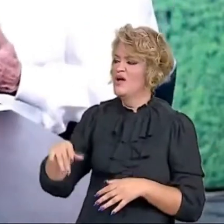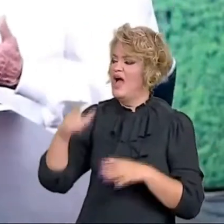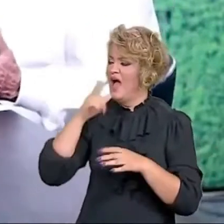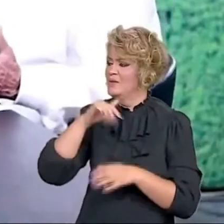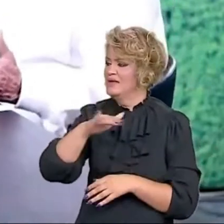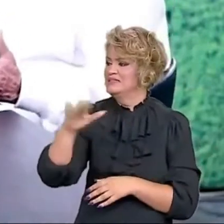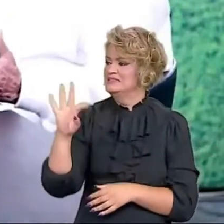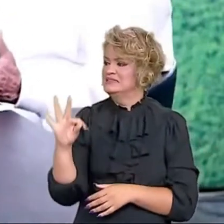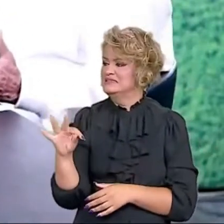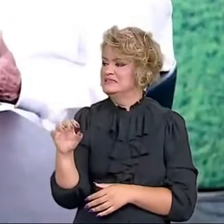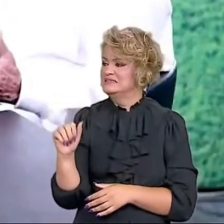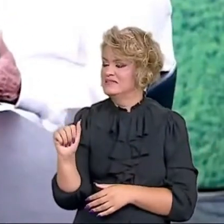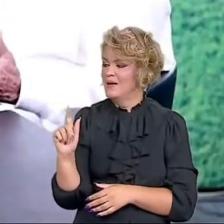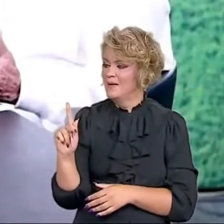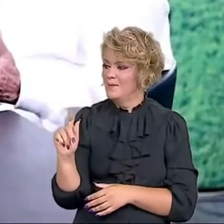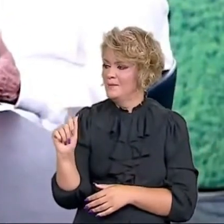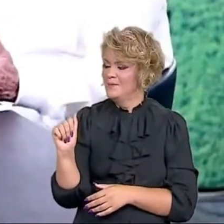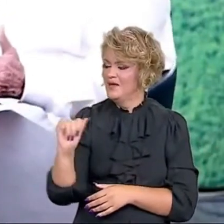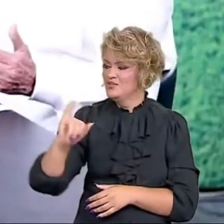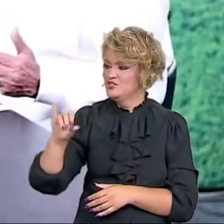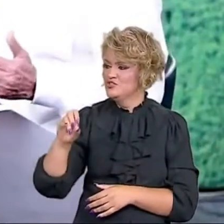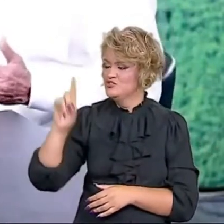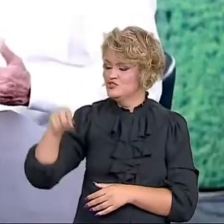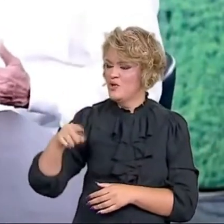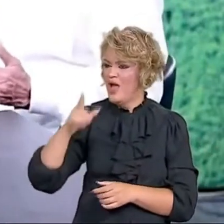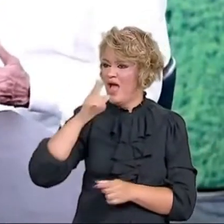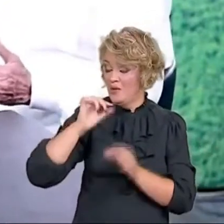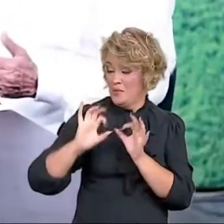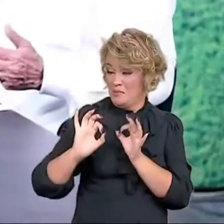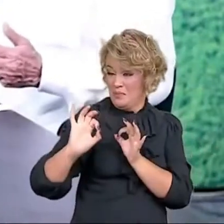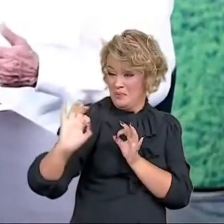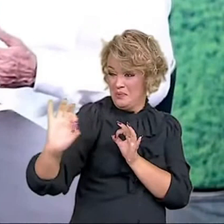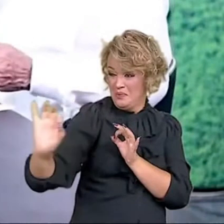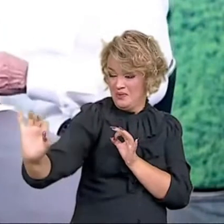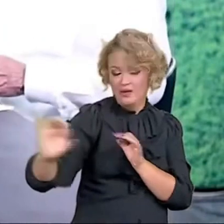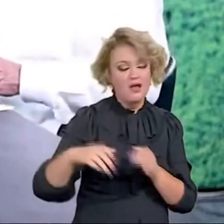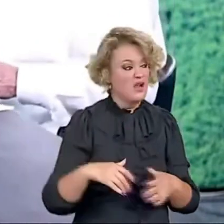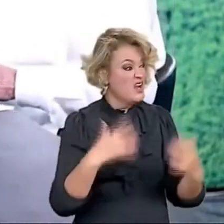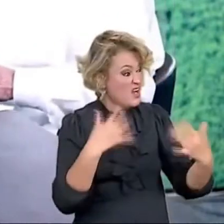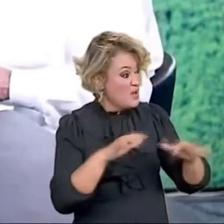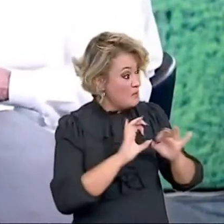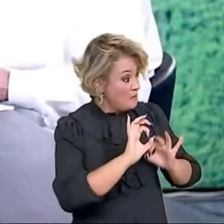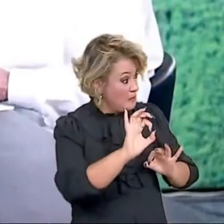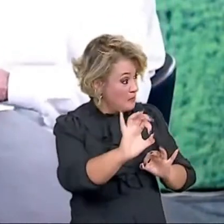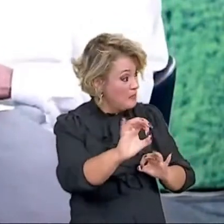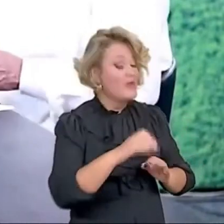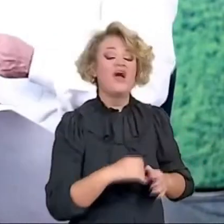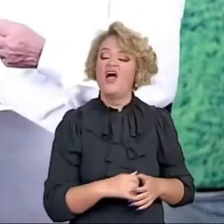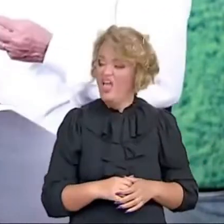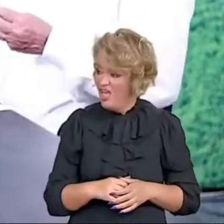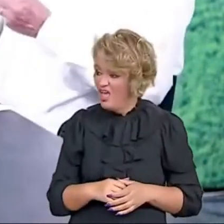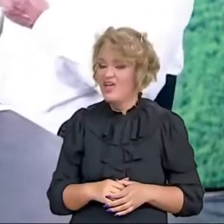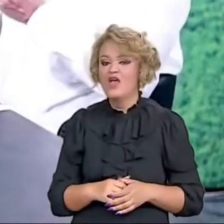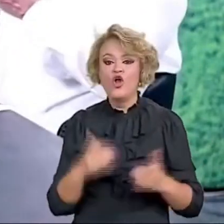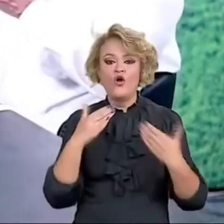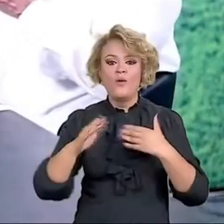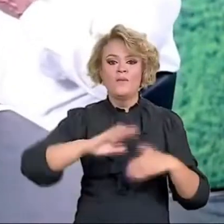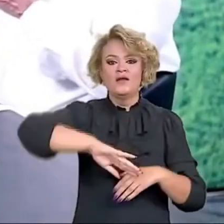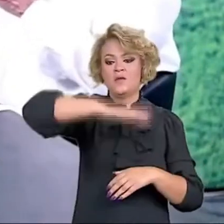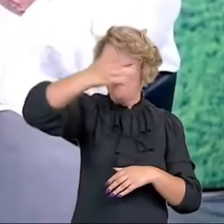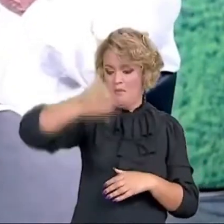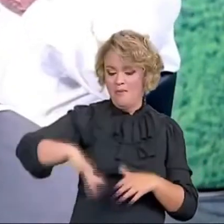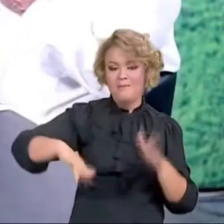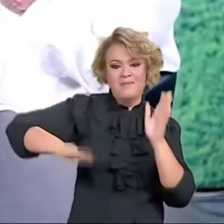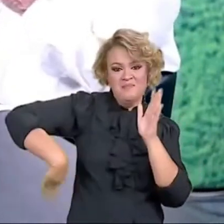36 quilômetros de largura. Isso é um rio maior que qualquer mar aí, outro lugar do mundo. Então,